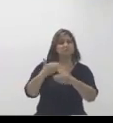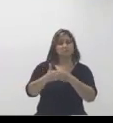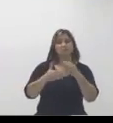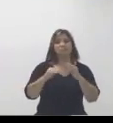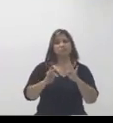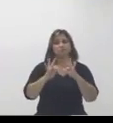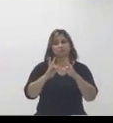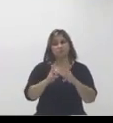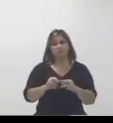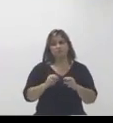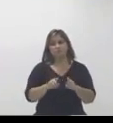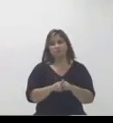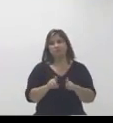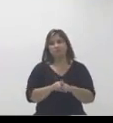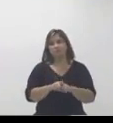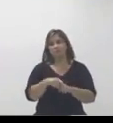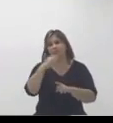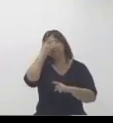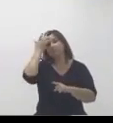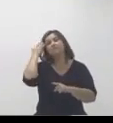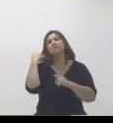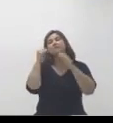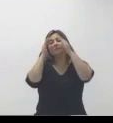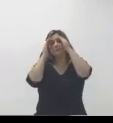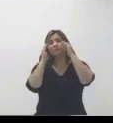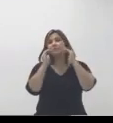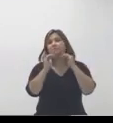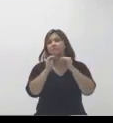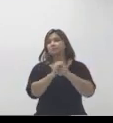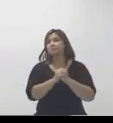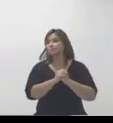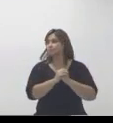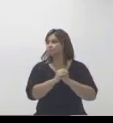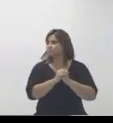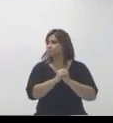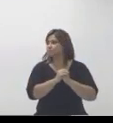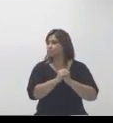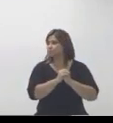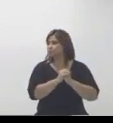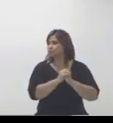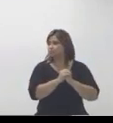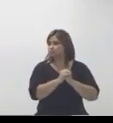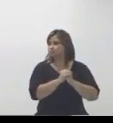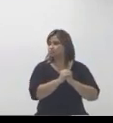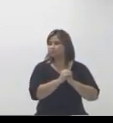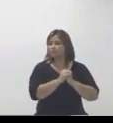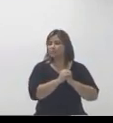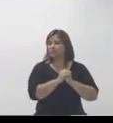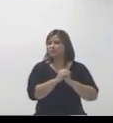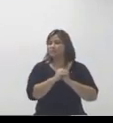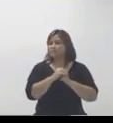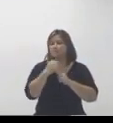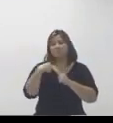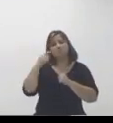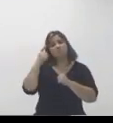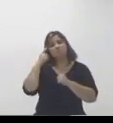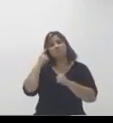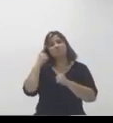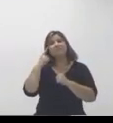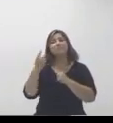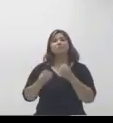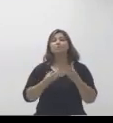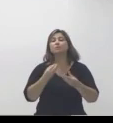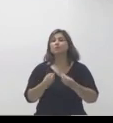todos se homenageando se respeitando então é eu acho que nós temos que pensar é